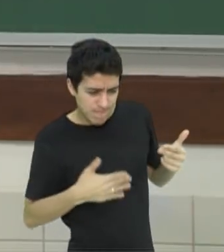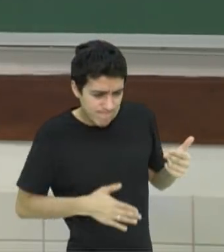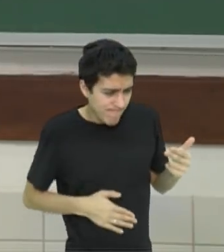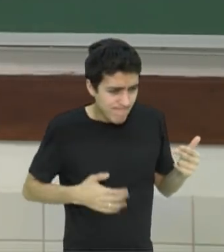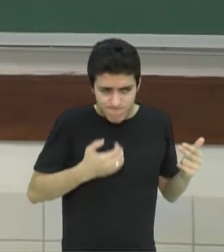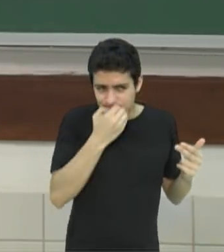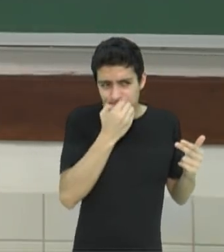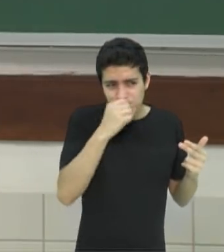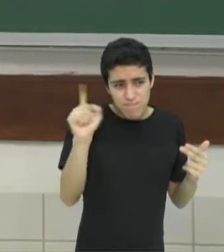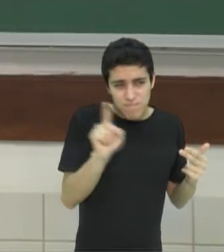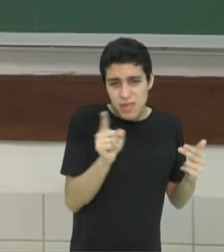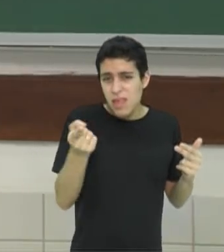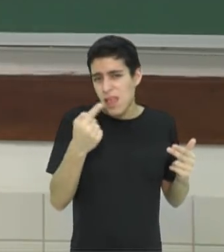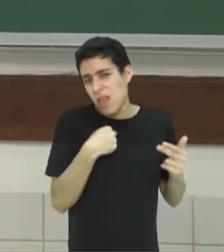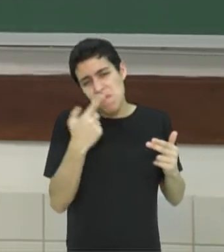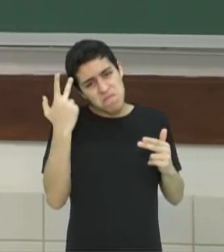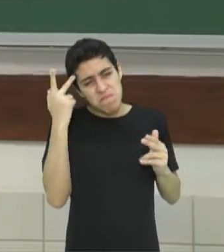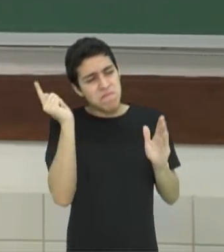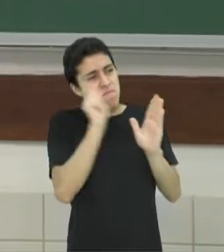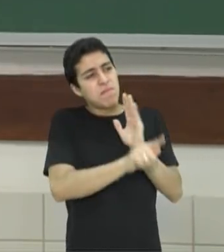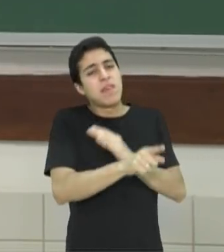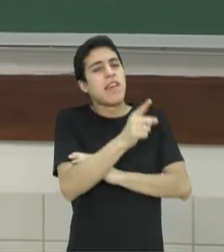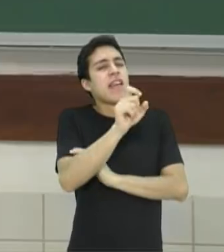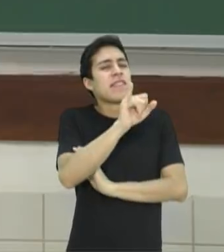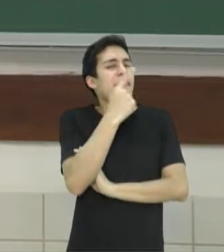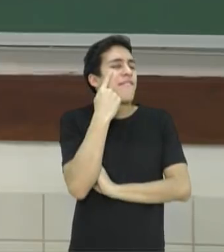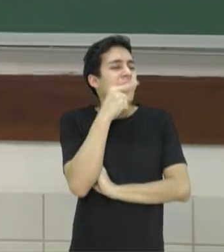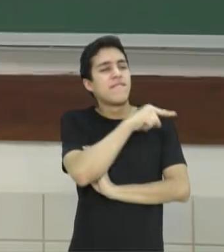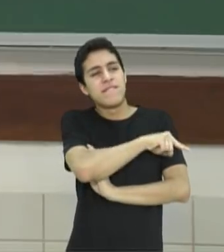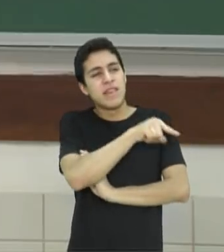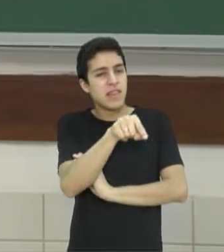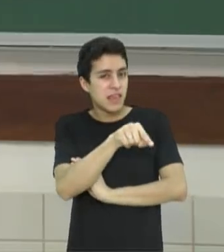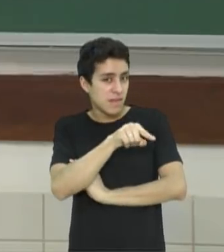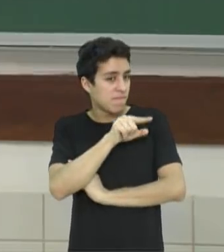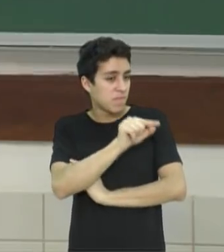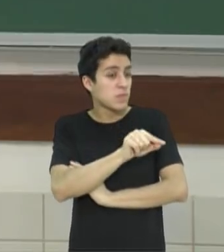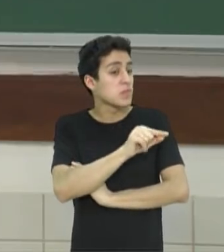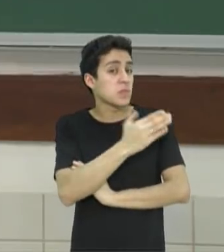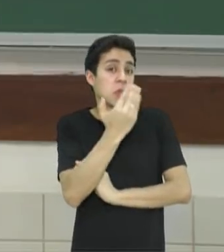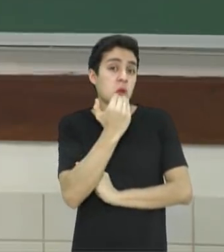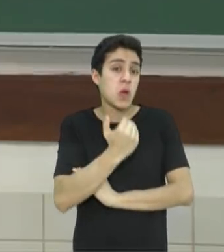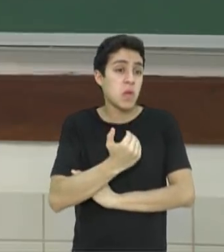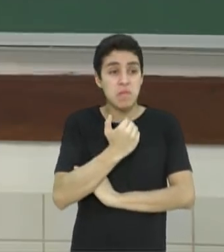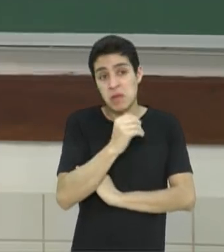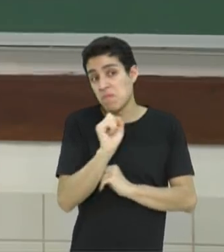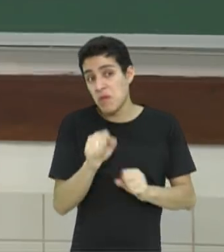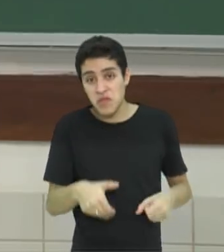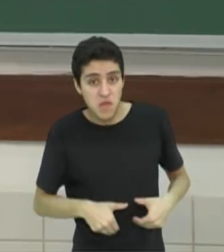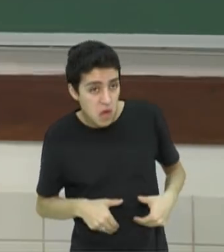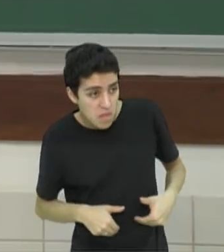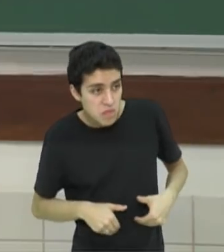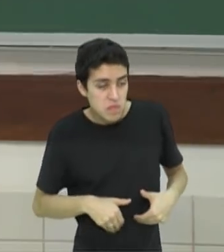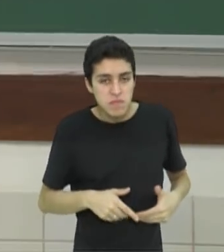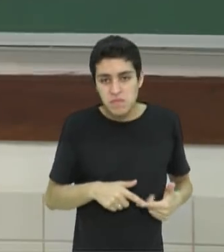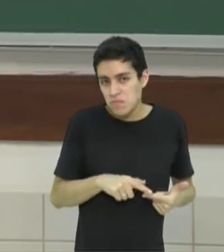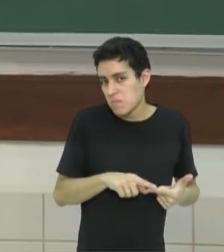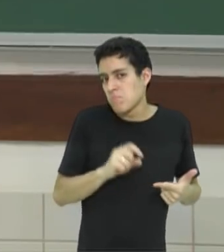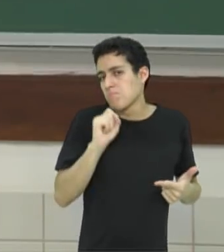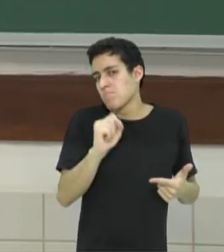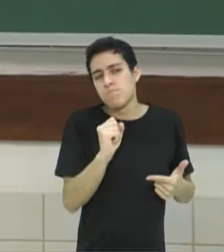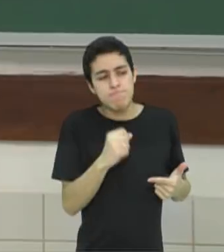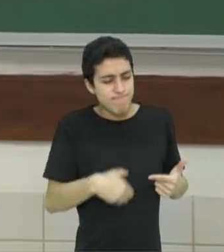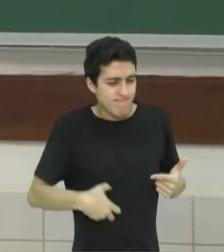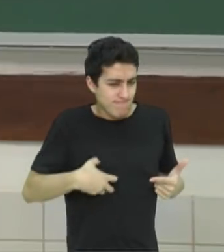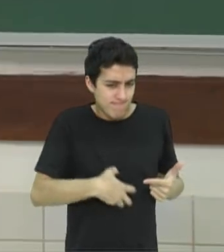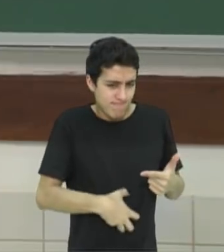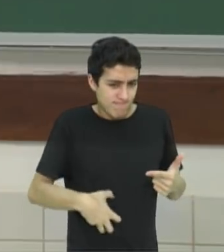fez mal? Eu faço essas perguntas para ver se a pessoa, se ela não comeu, de repente pode ser fome ou pode ser má